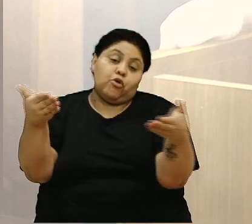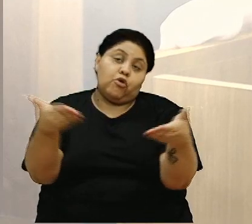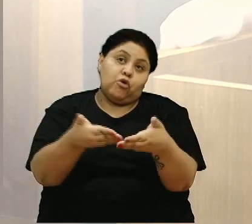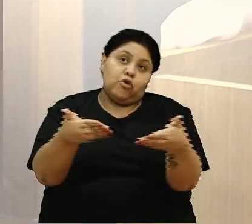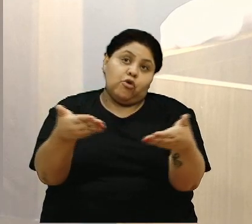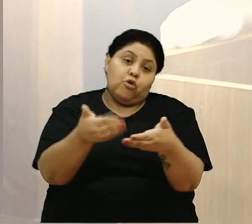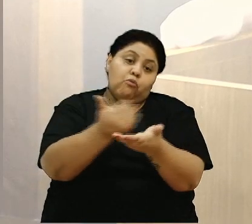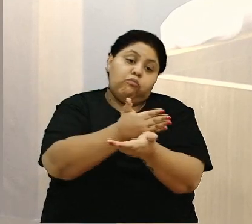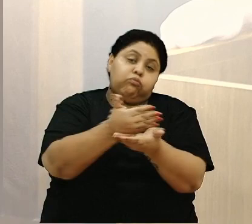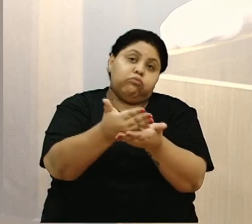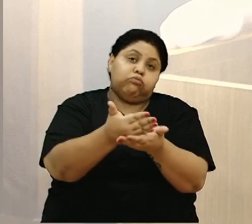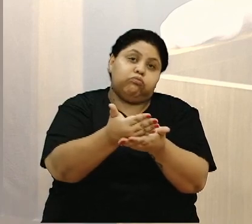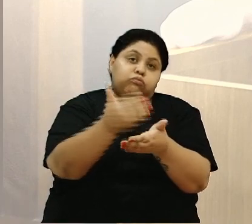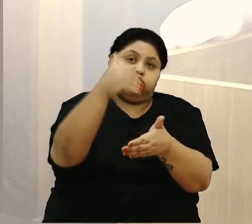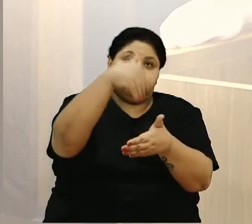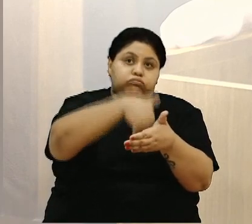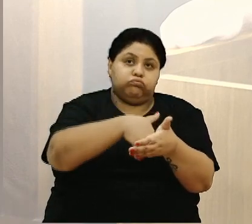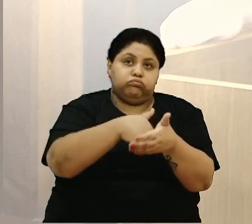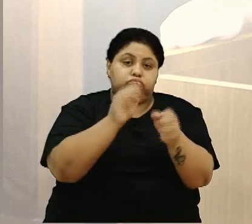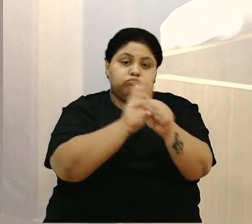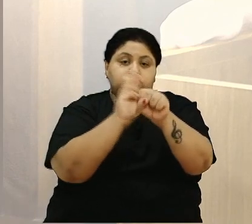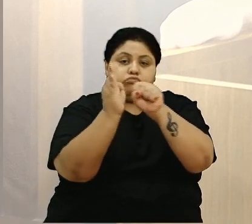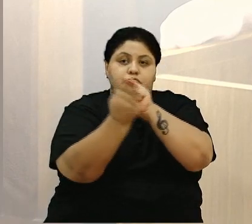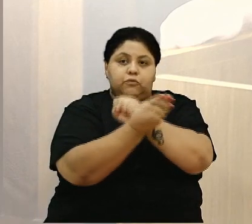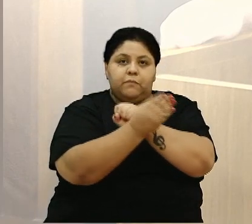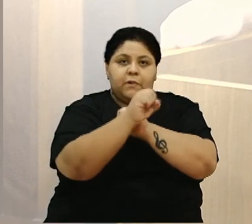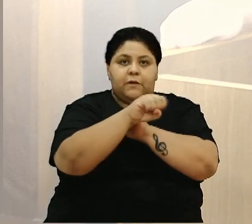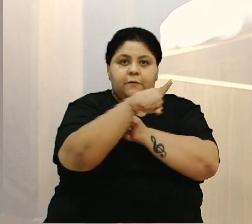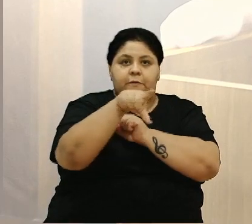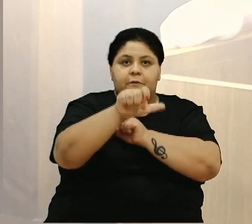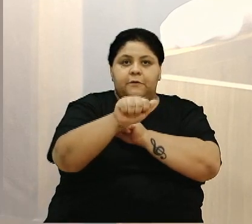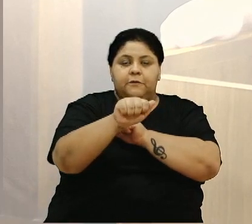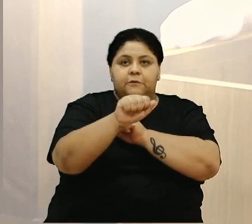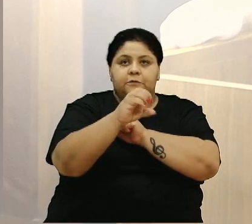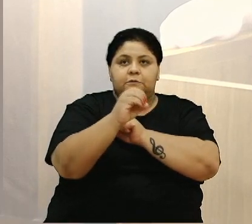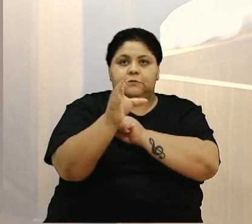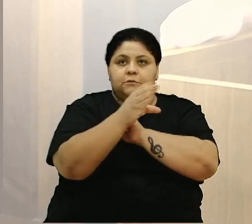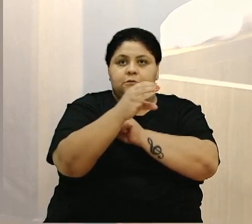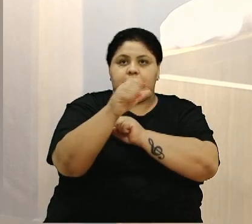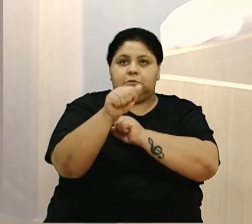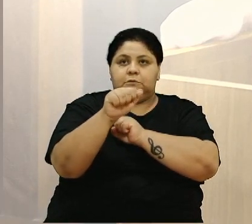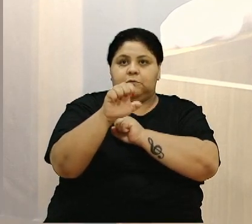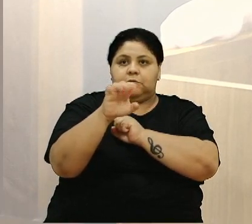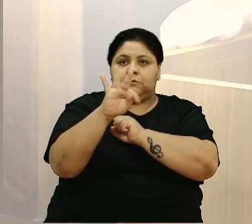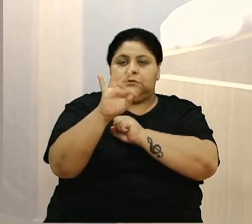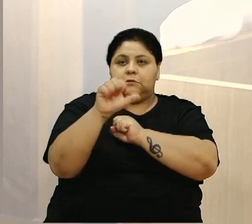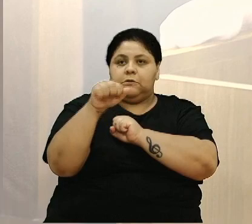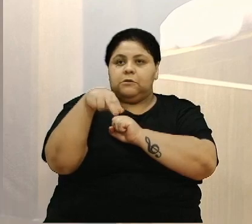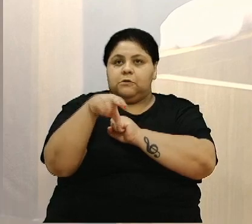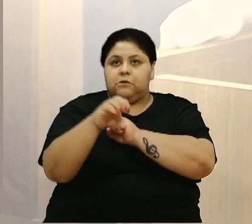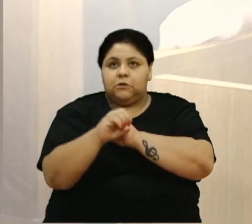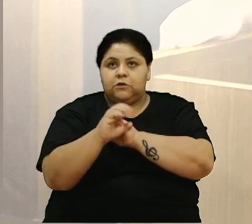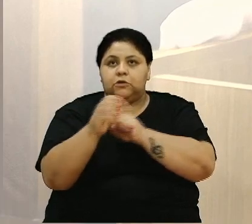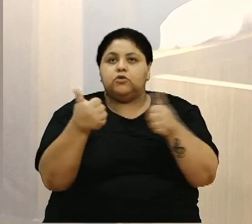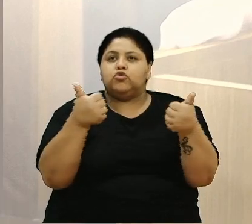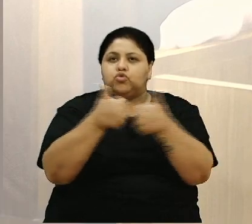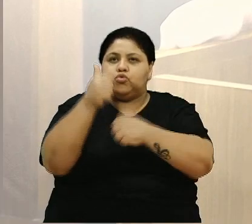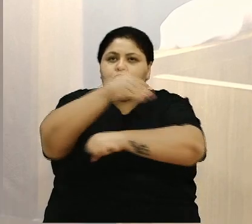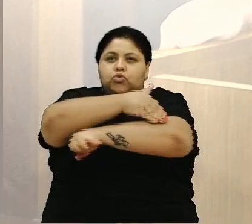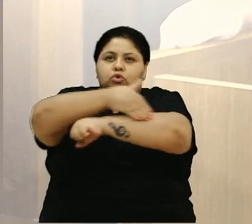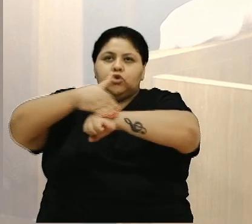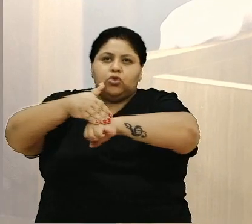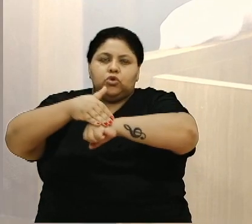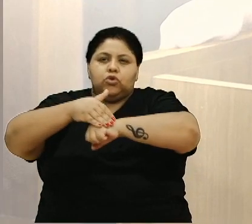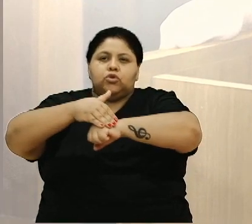se iniciou dentro do bairro São Caetano, nessa administração também, com a João da Costa sendo asfaltada, entrou pela rua